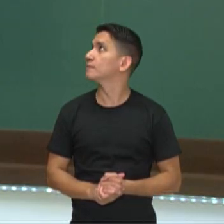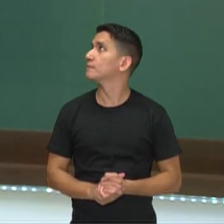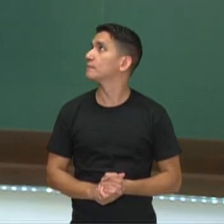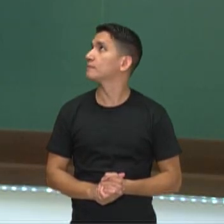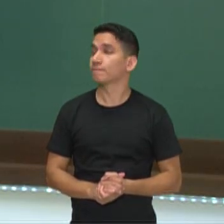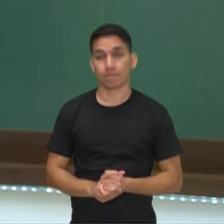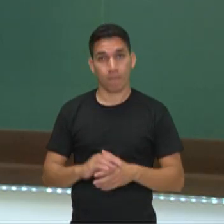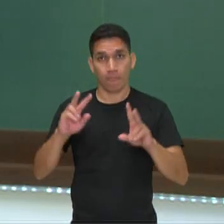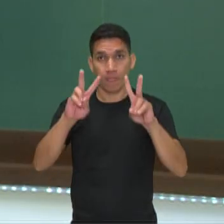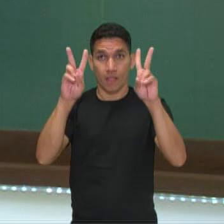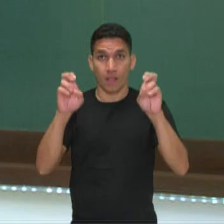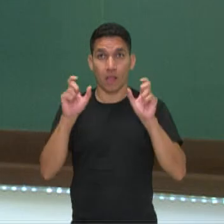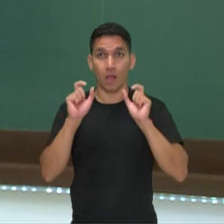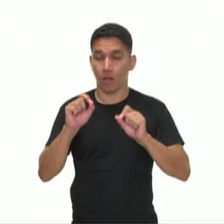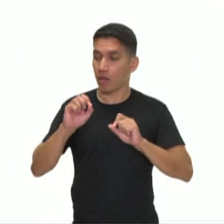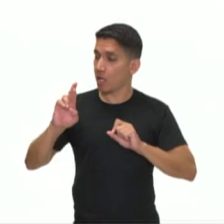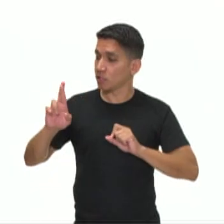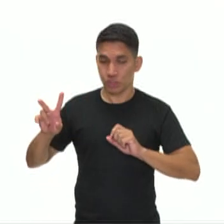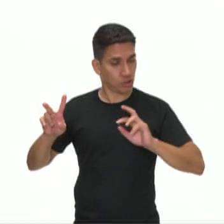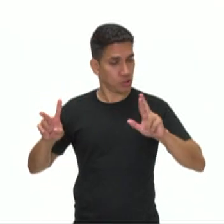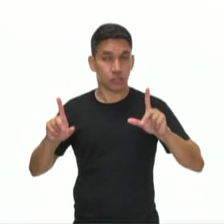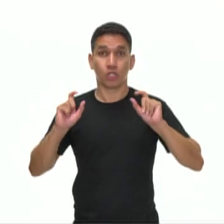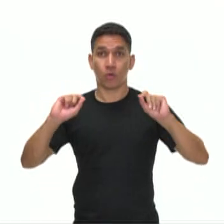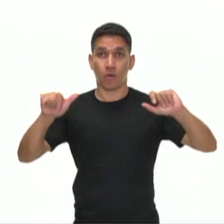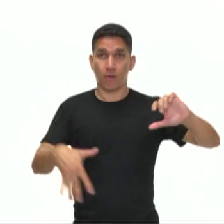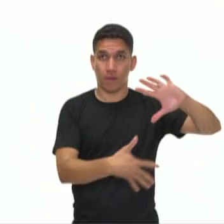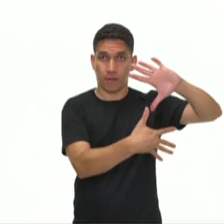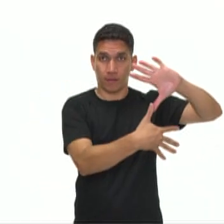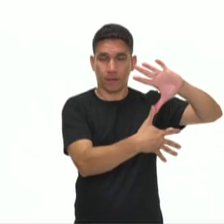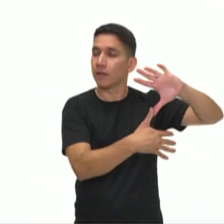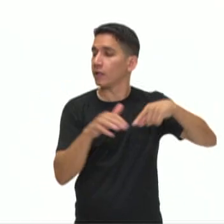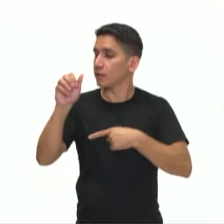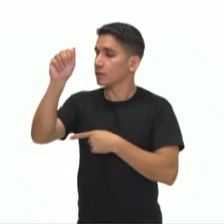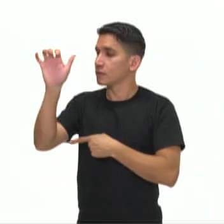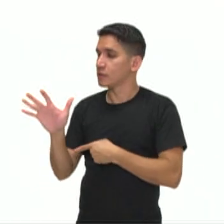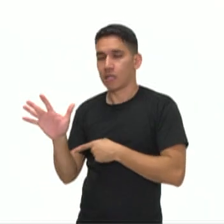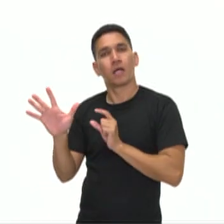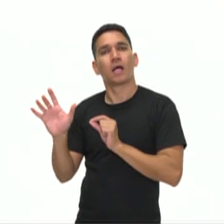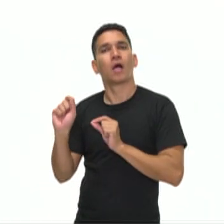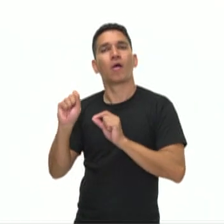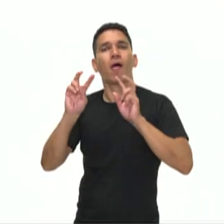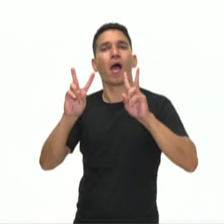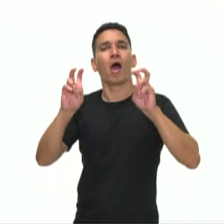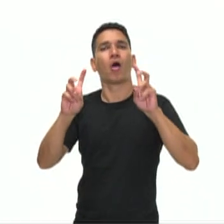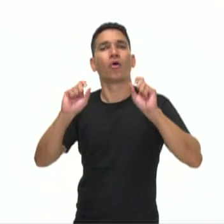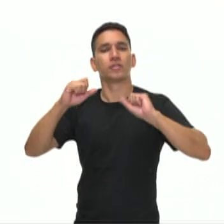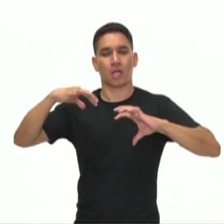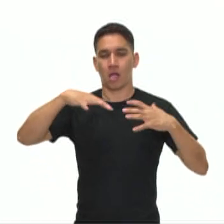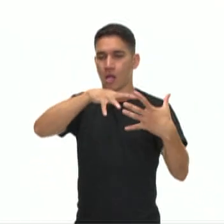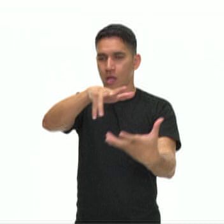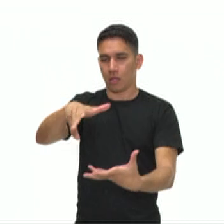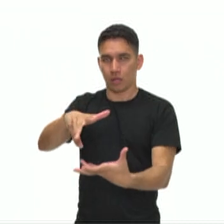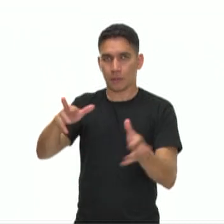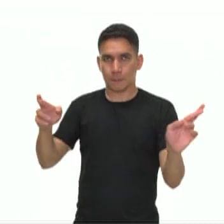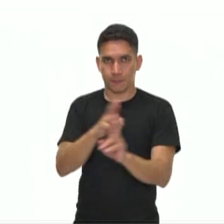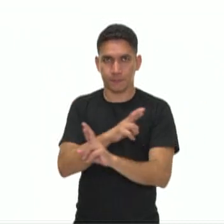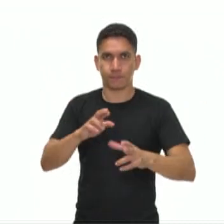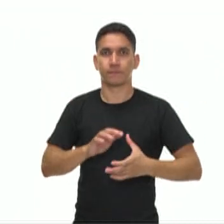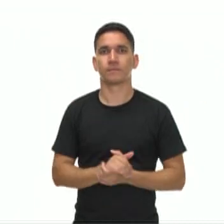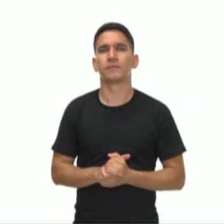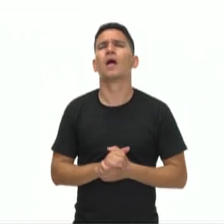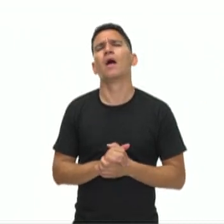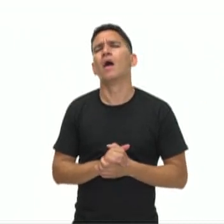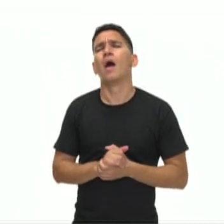A questão da diferença entre América e África na questão global. Países